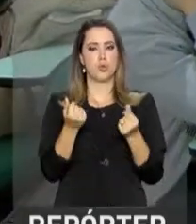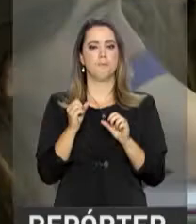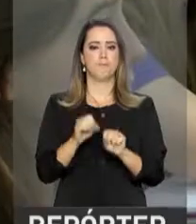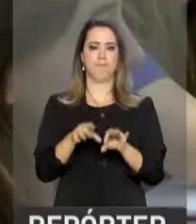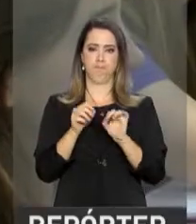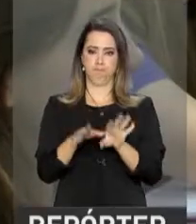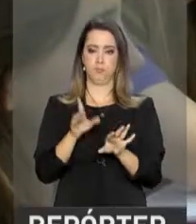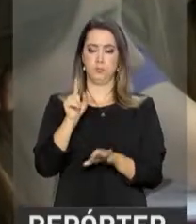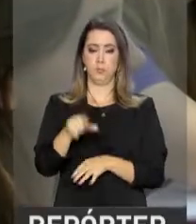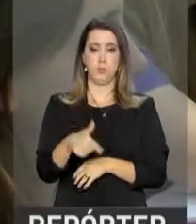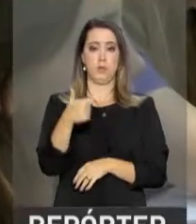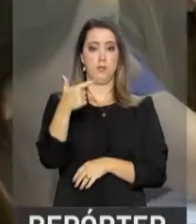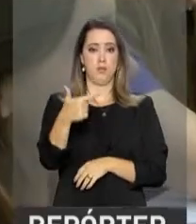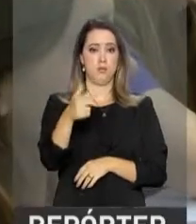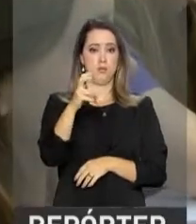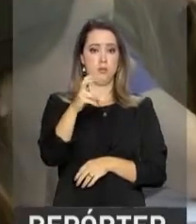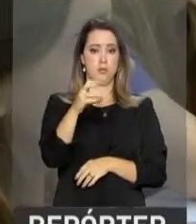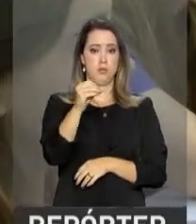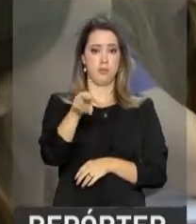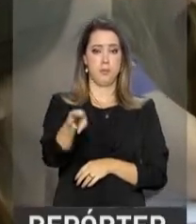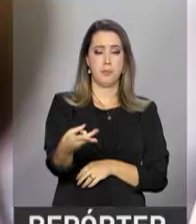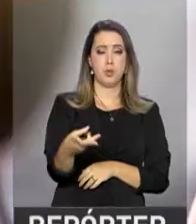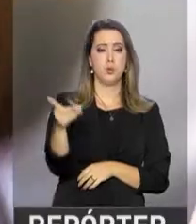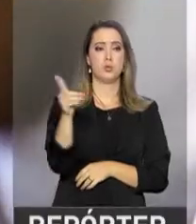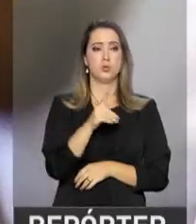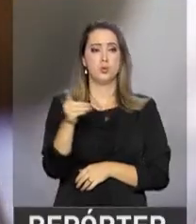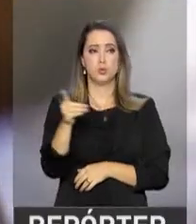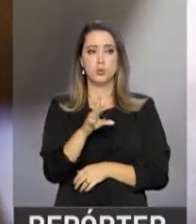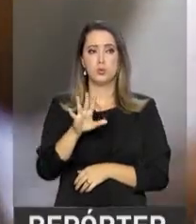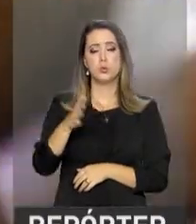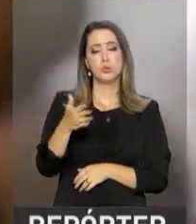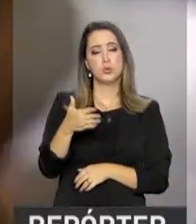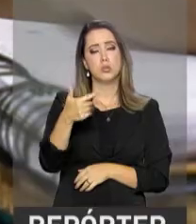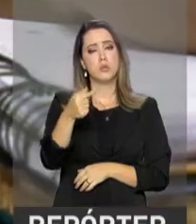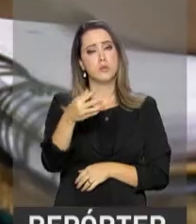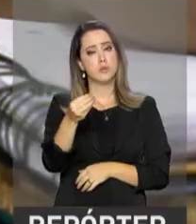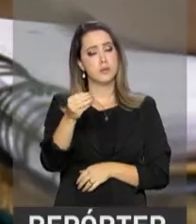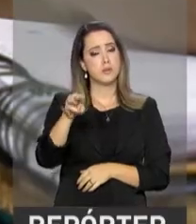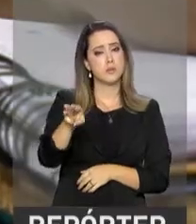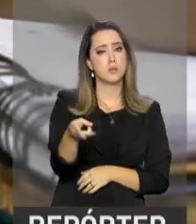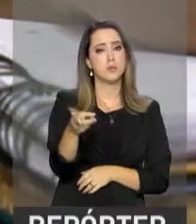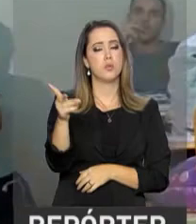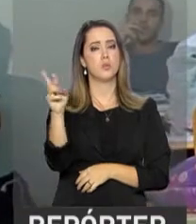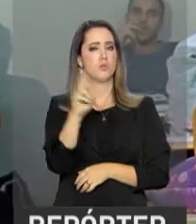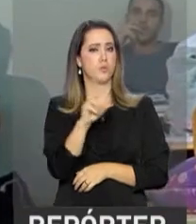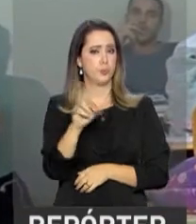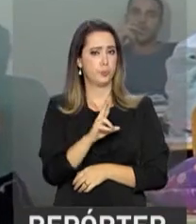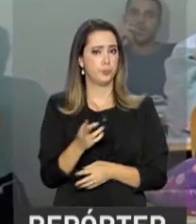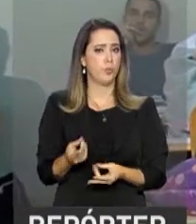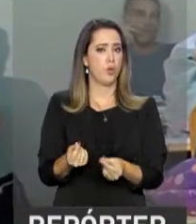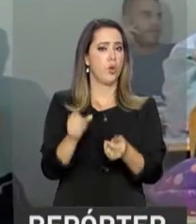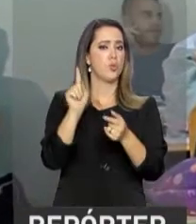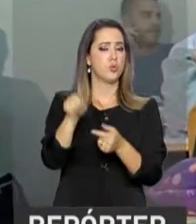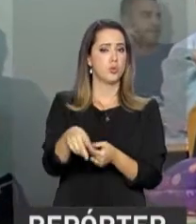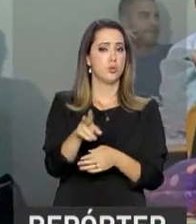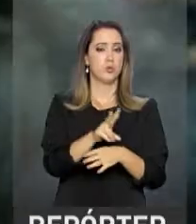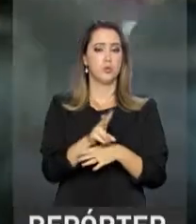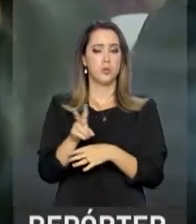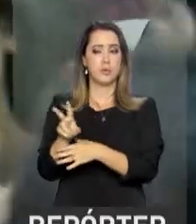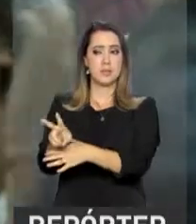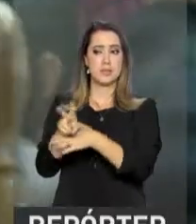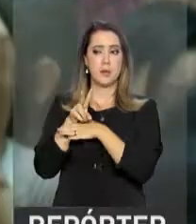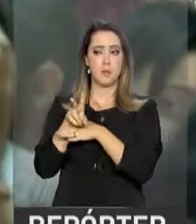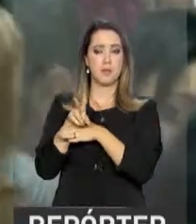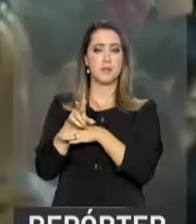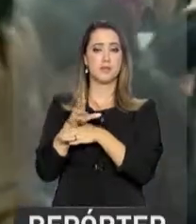são 250 milhões de dólares cerca de 700 milhões de reais o dinheiro vai ser emprestado pelo governo